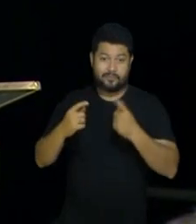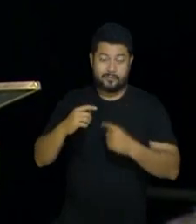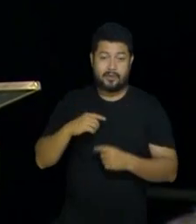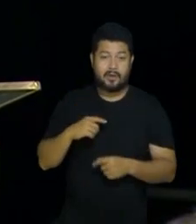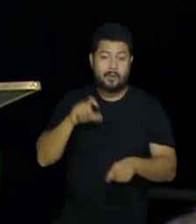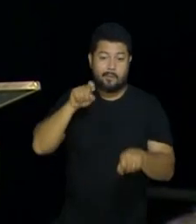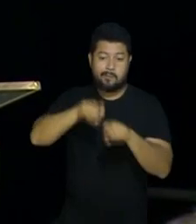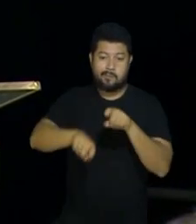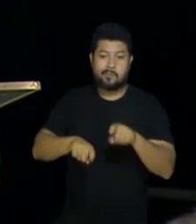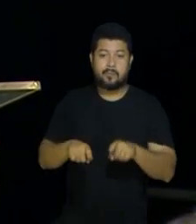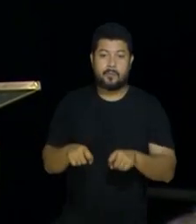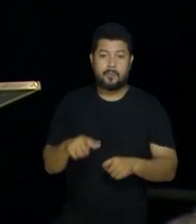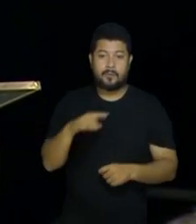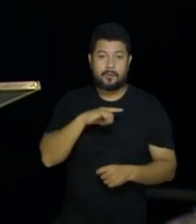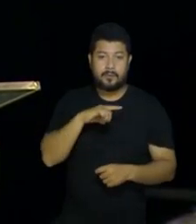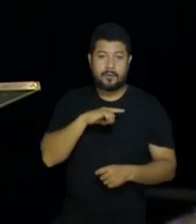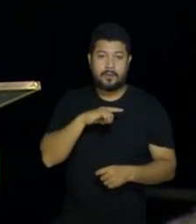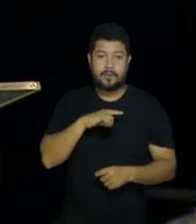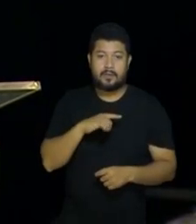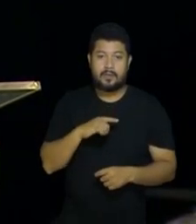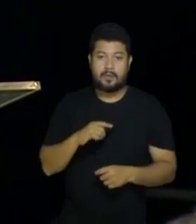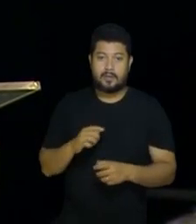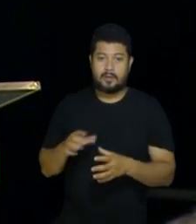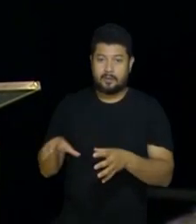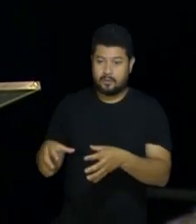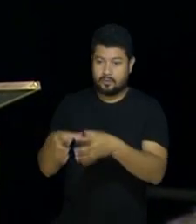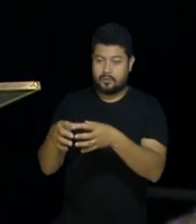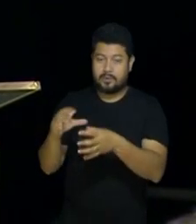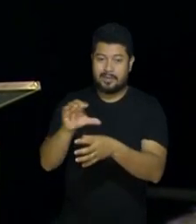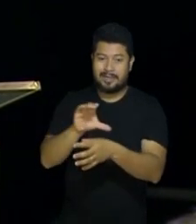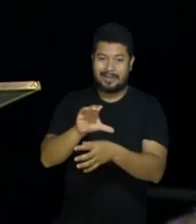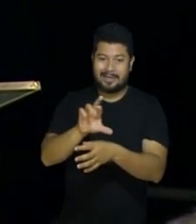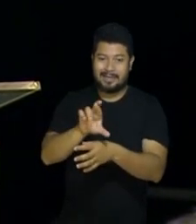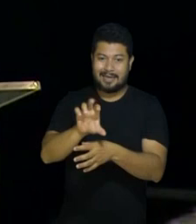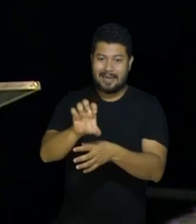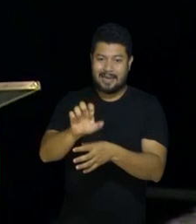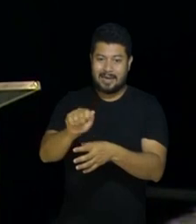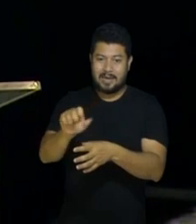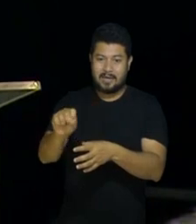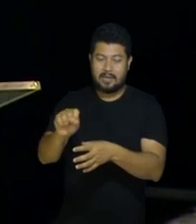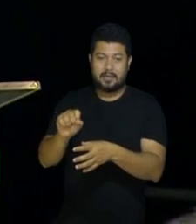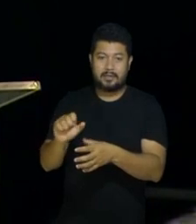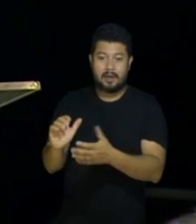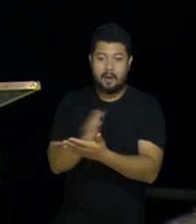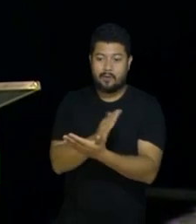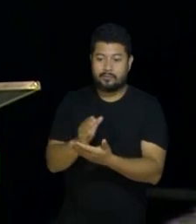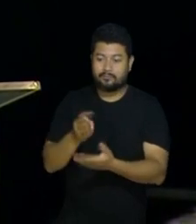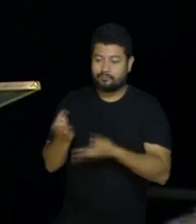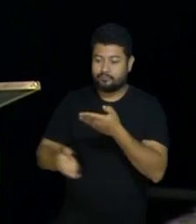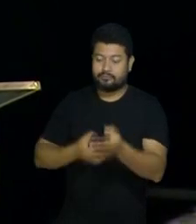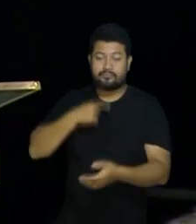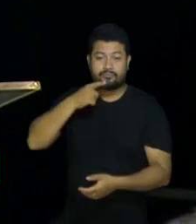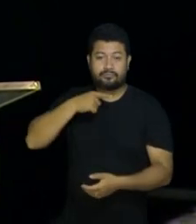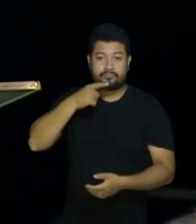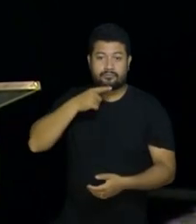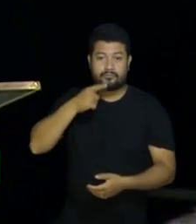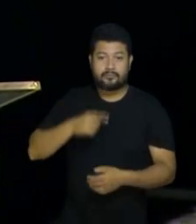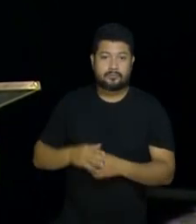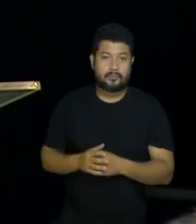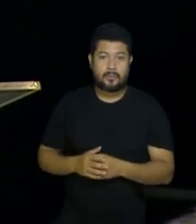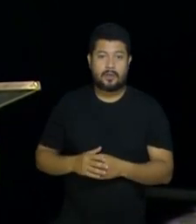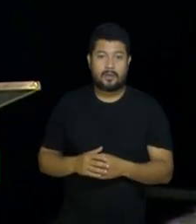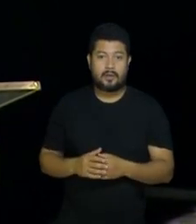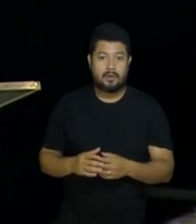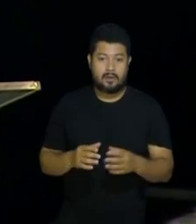demanda reprimida do CREAS do município de Camboriú, encaminhado para nós através do Conselho